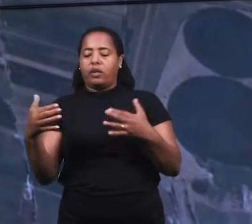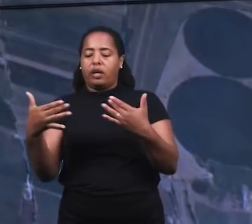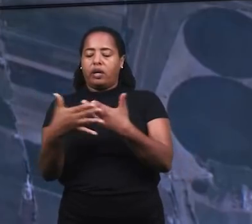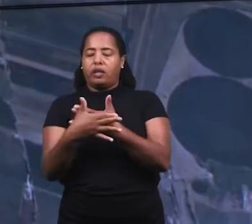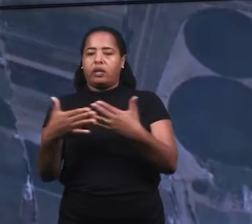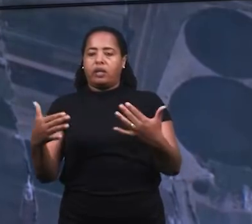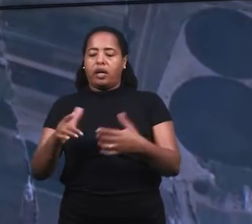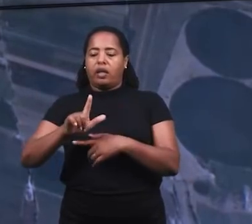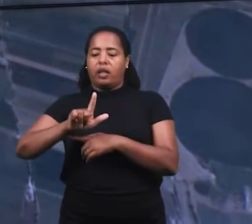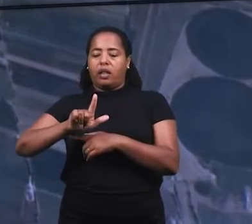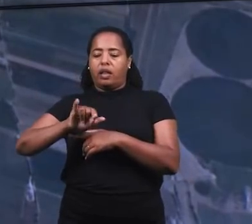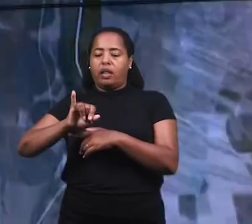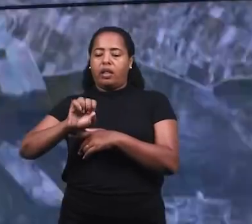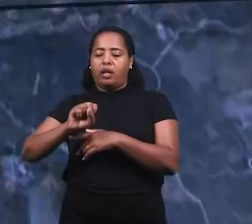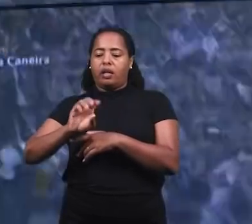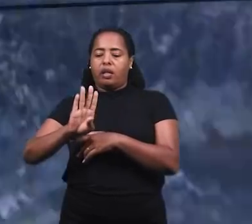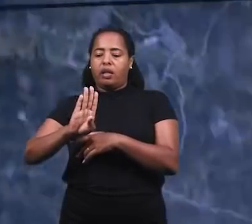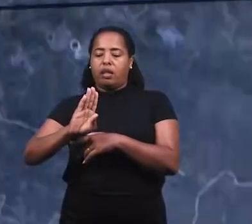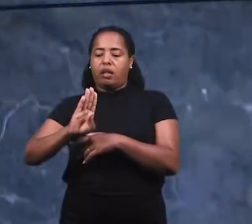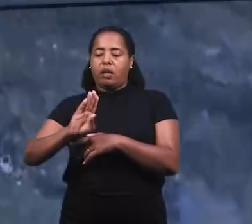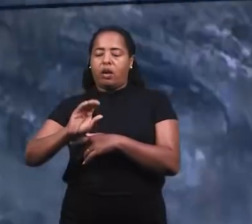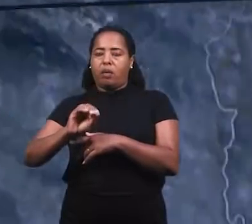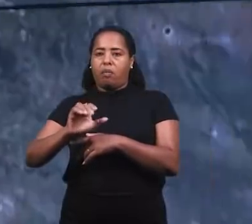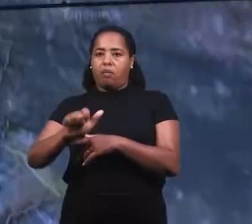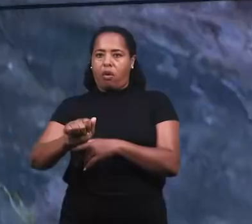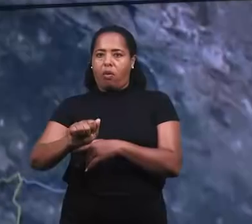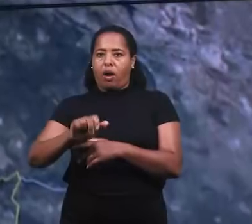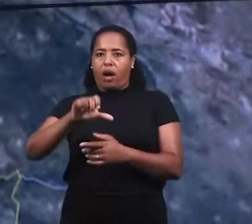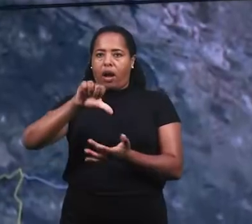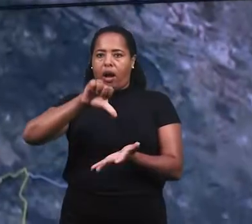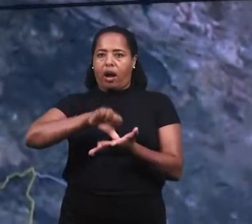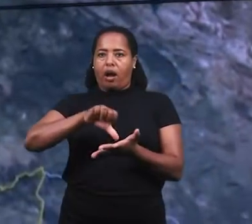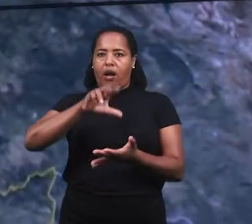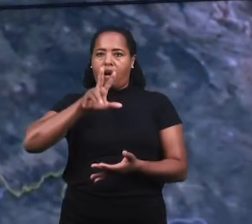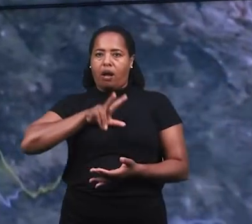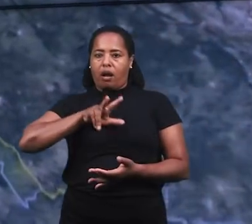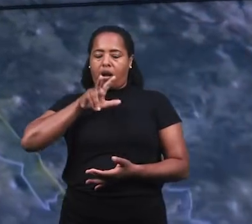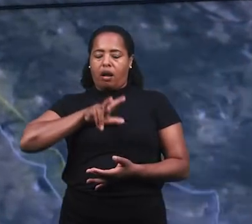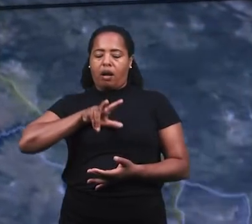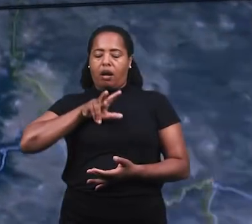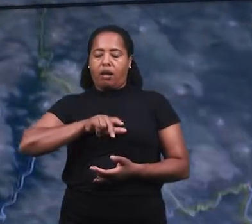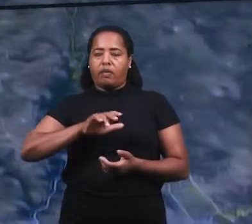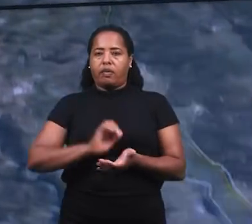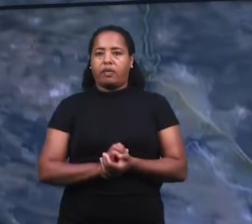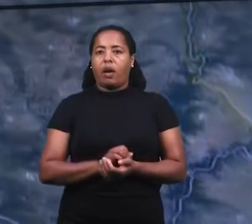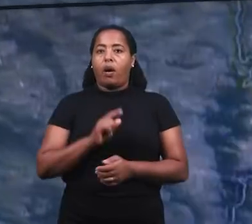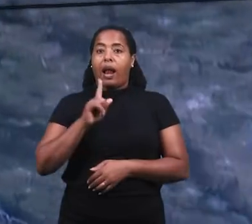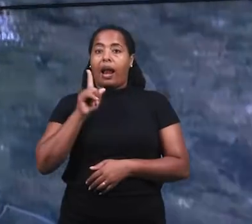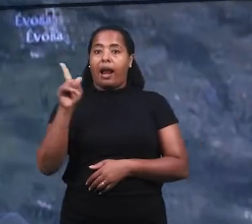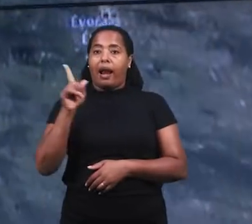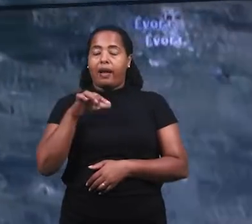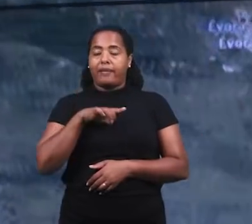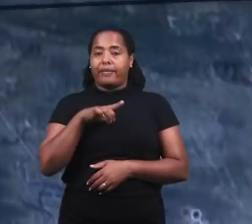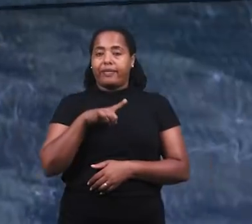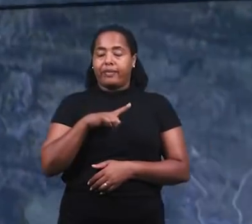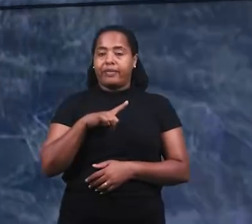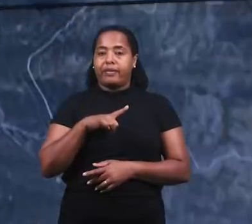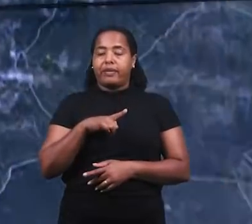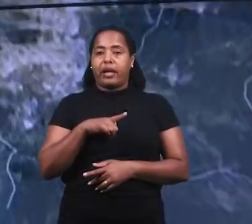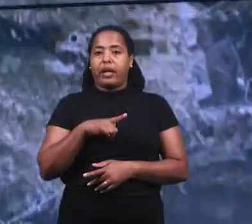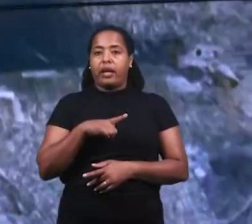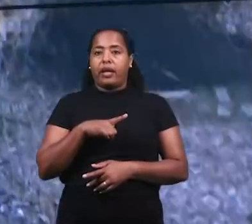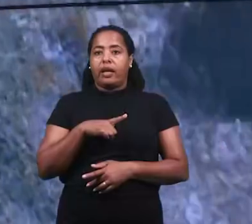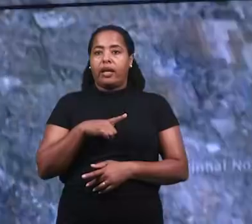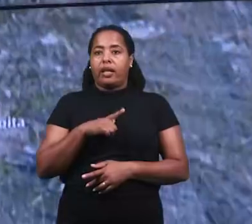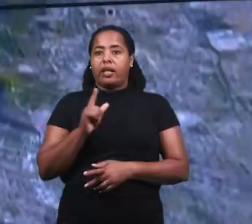e iremos para outra região, vamos para outra cidade, vamos para Lisboa, a capital de Portugal. E ali em